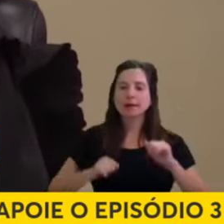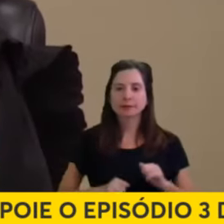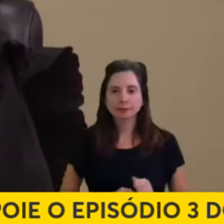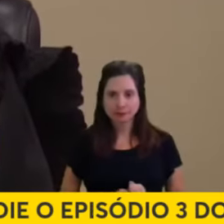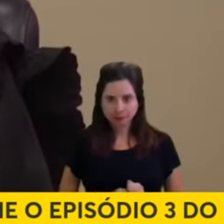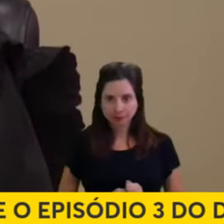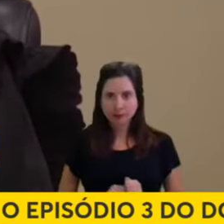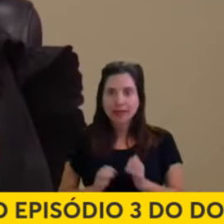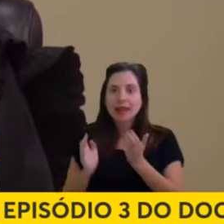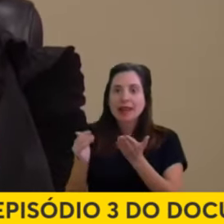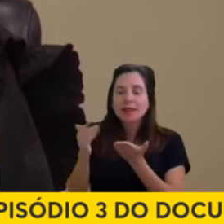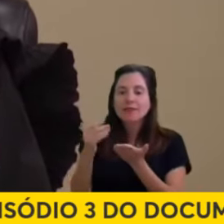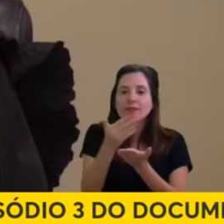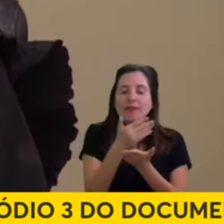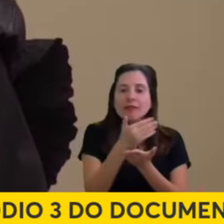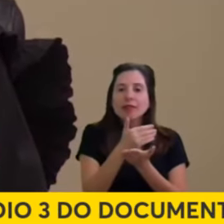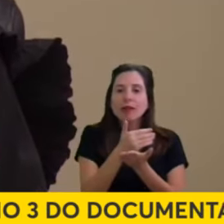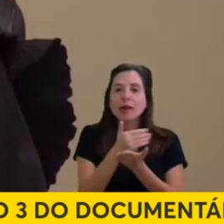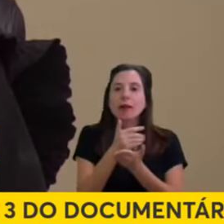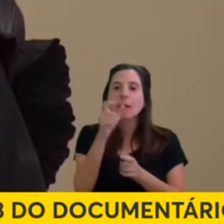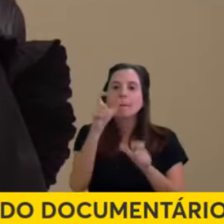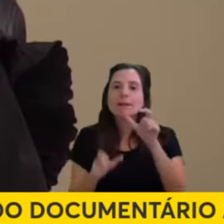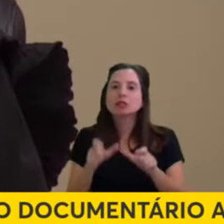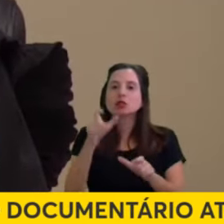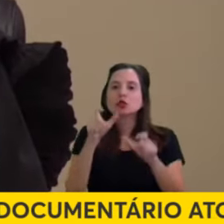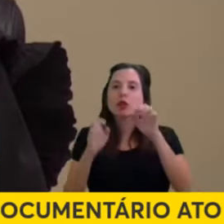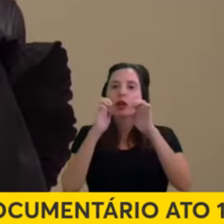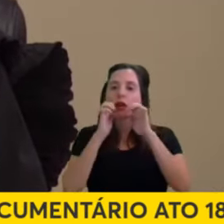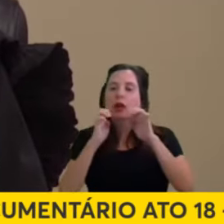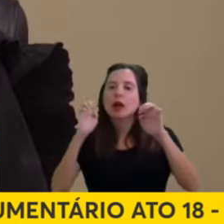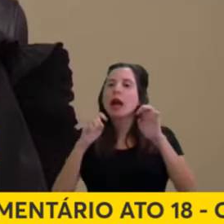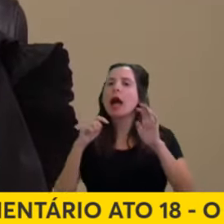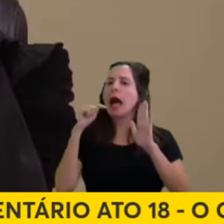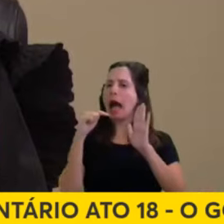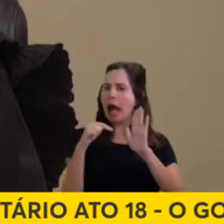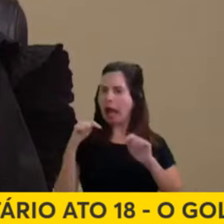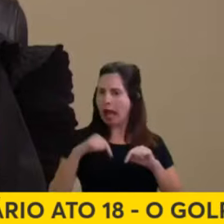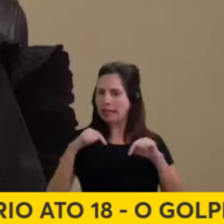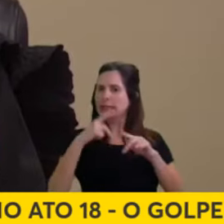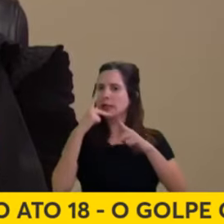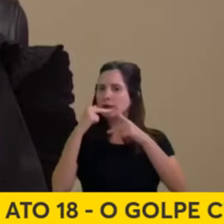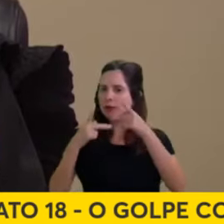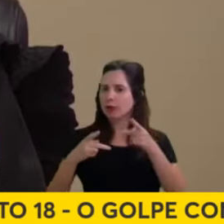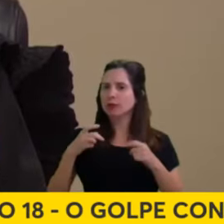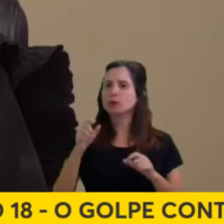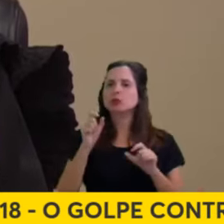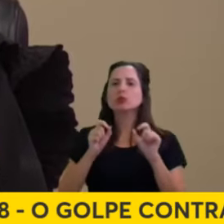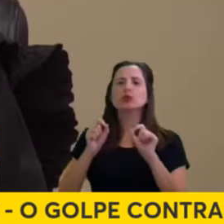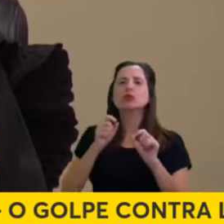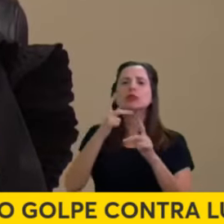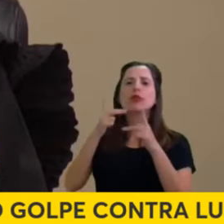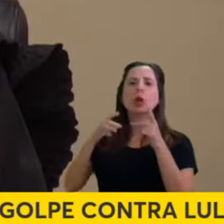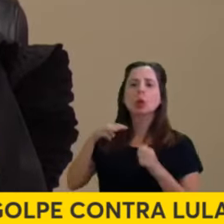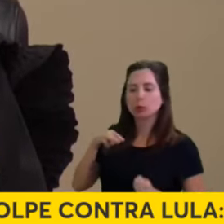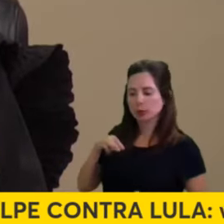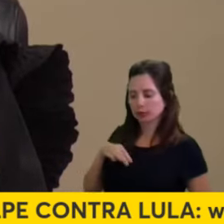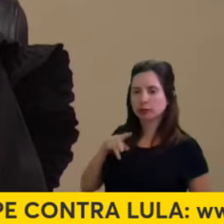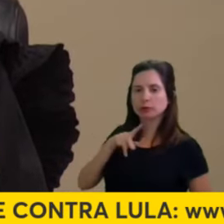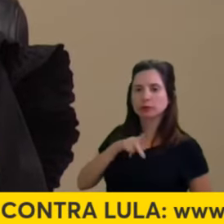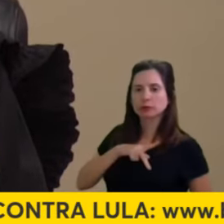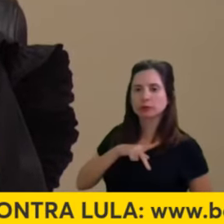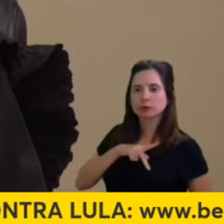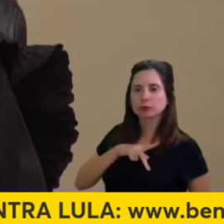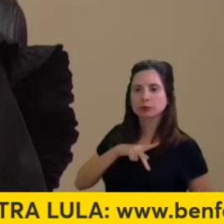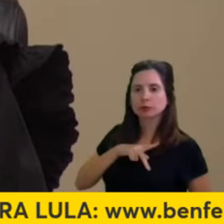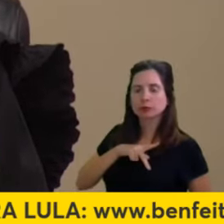sobre a população evangélica na vida política aqui ratifico o que disse o ministério público e